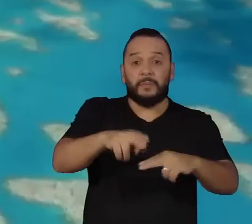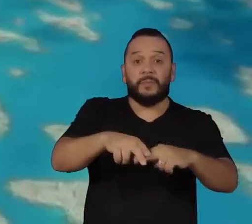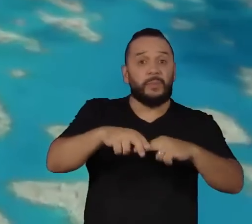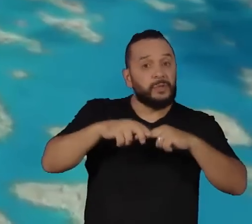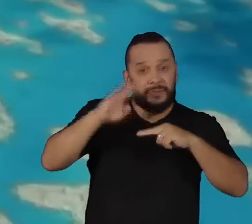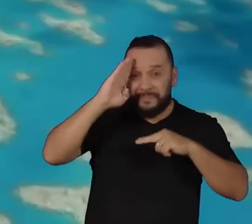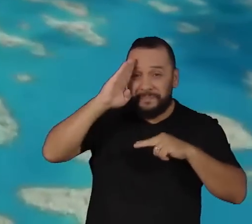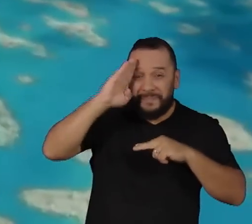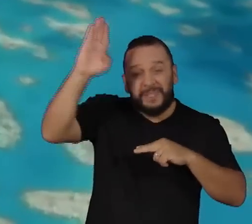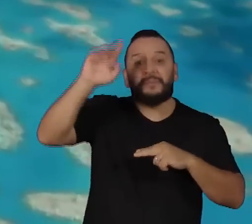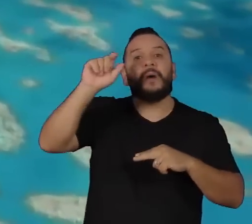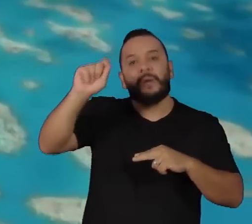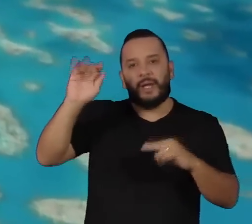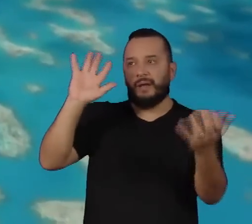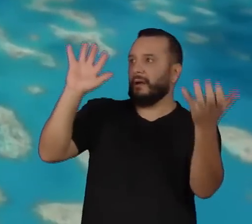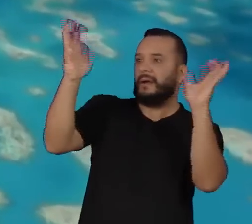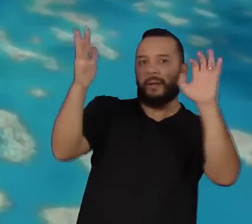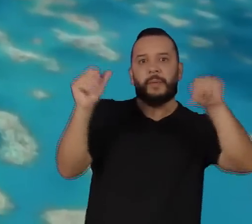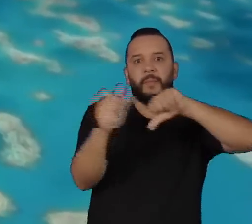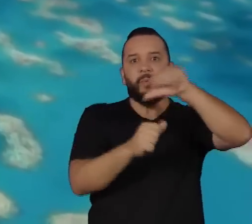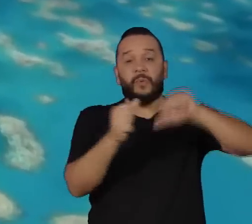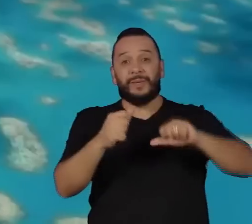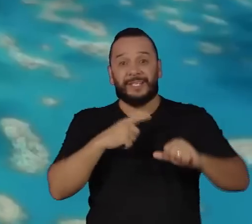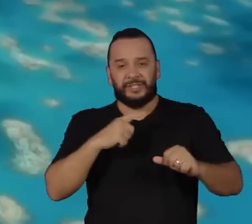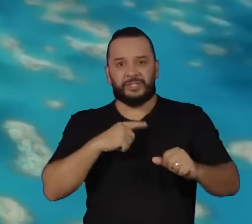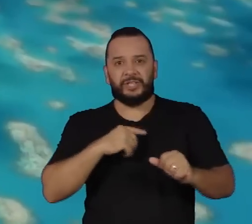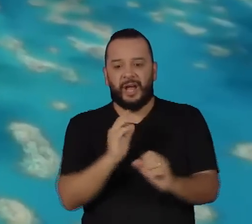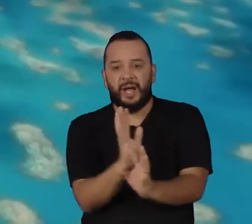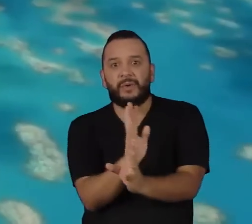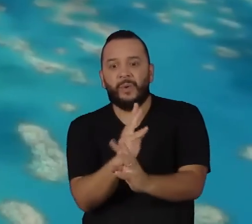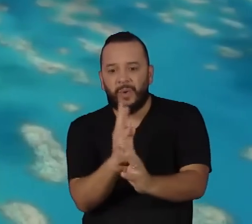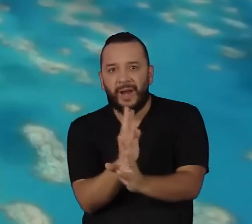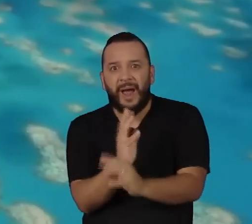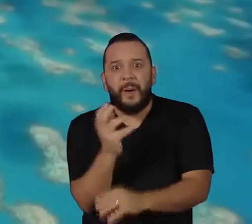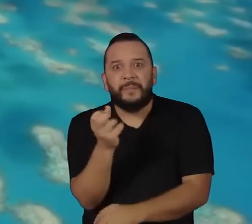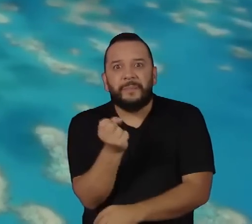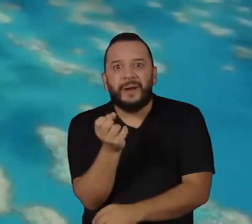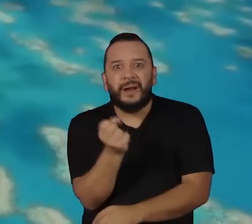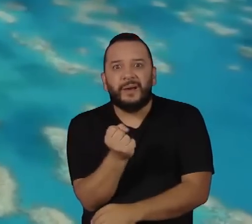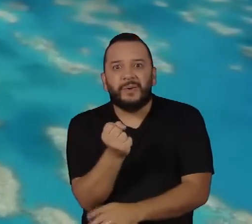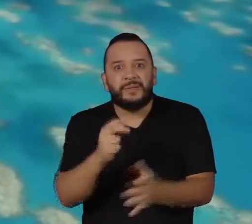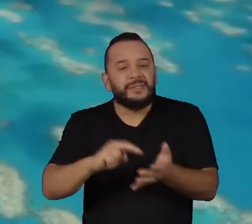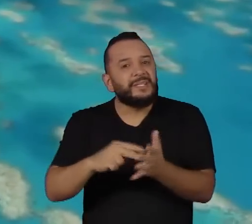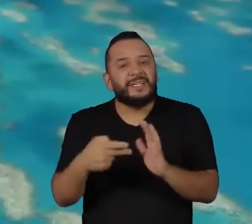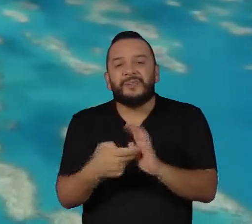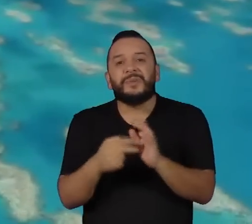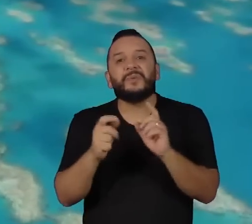o branqueamento dos corais, indicando que não estão saudáveis.